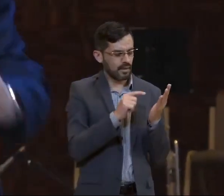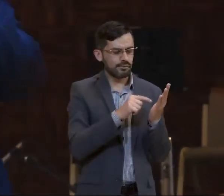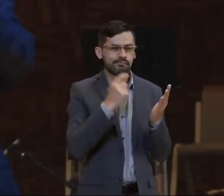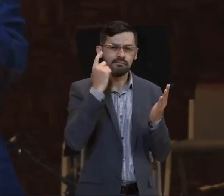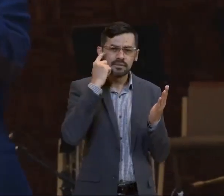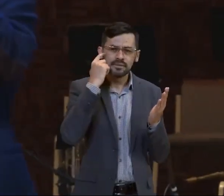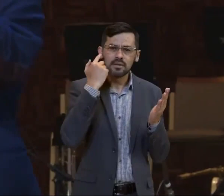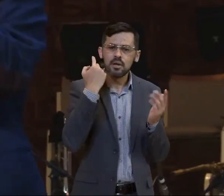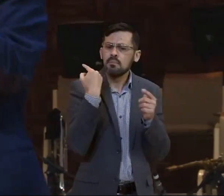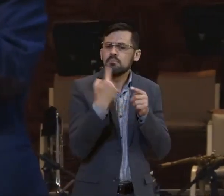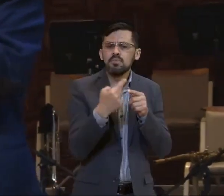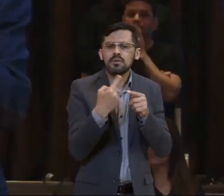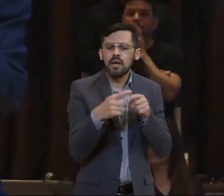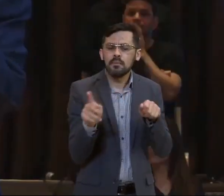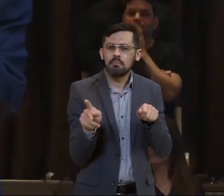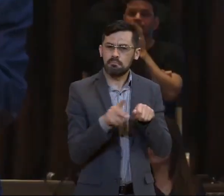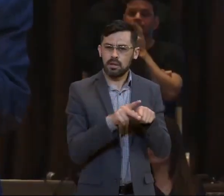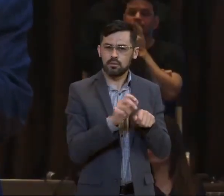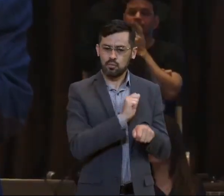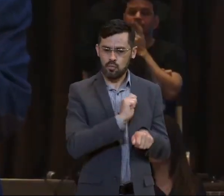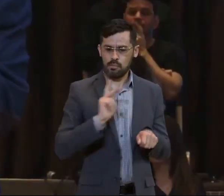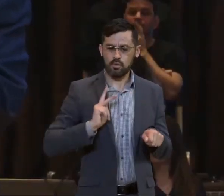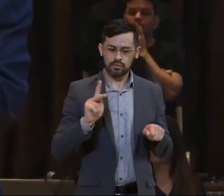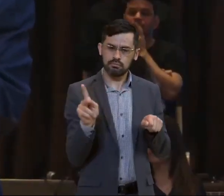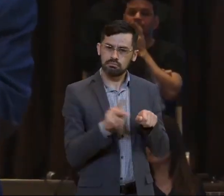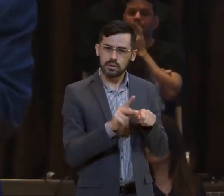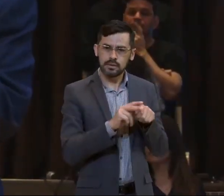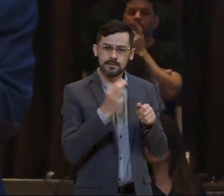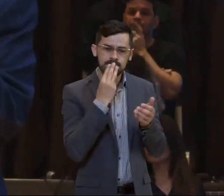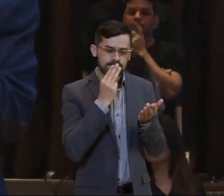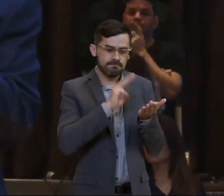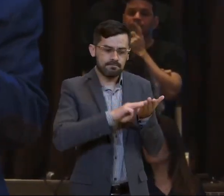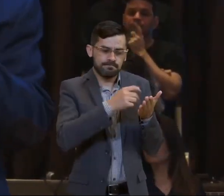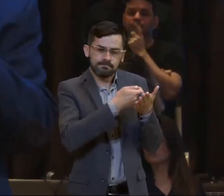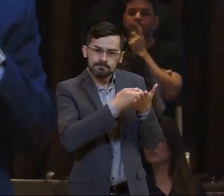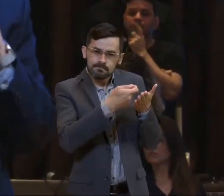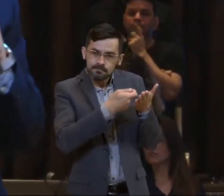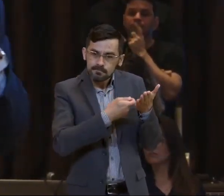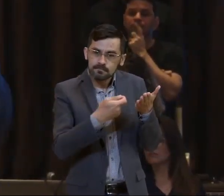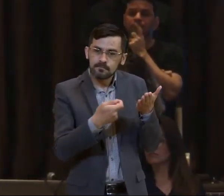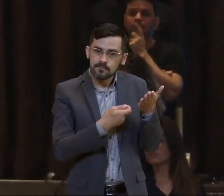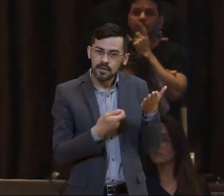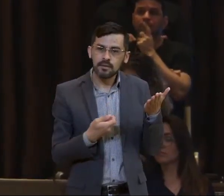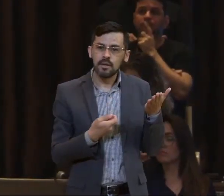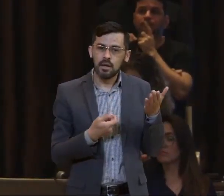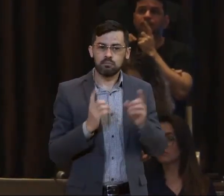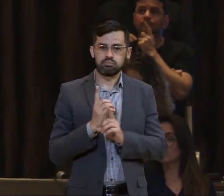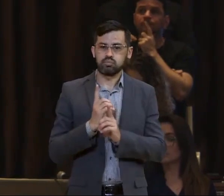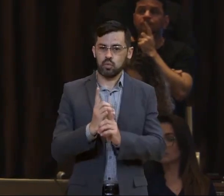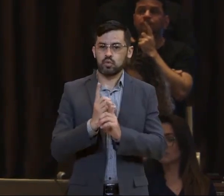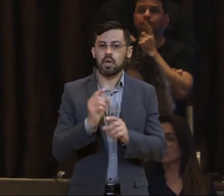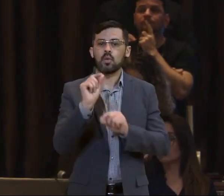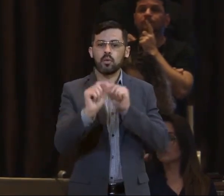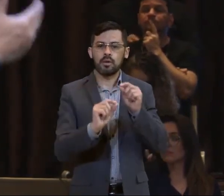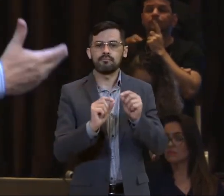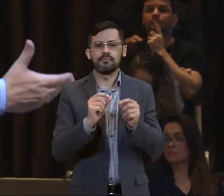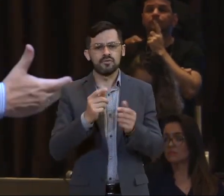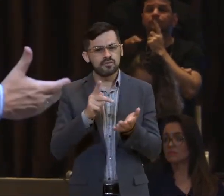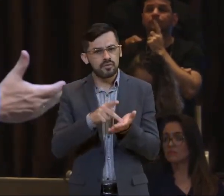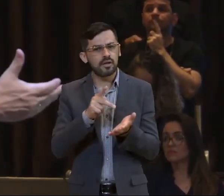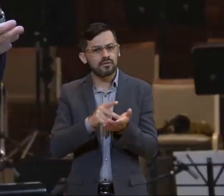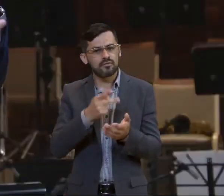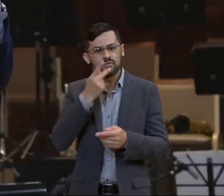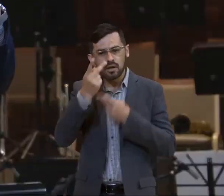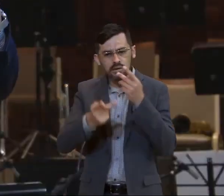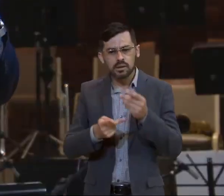pensando, por que que Pedro, o apóstolo Pedro, nessa carta, que é uma carta doutrinária, em que ele está repreendendo